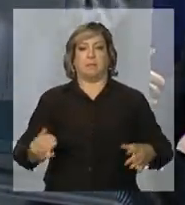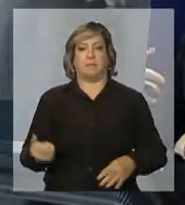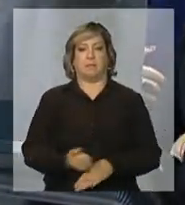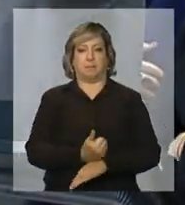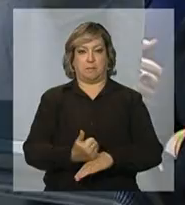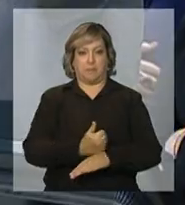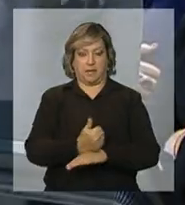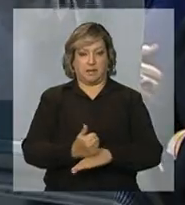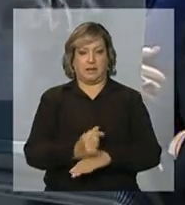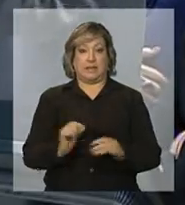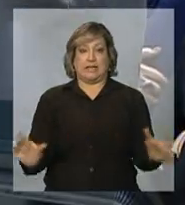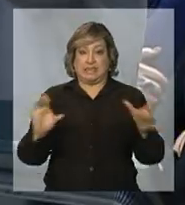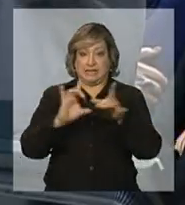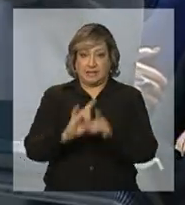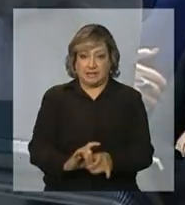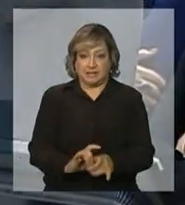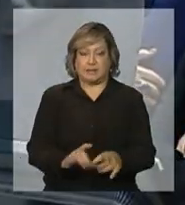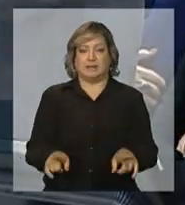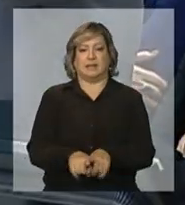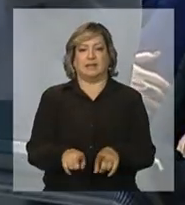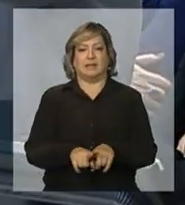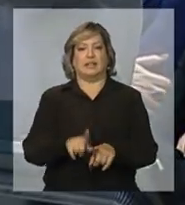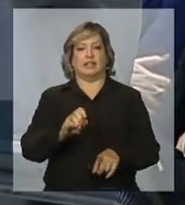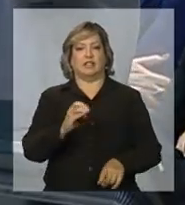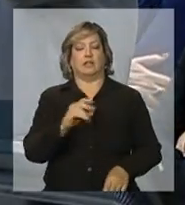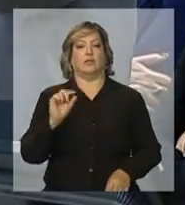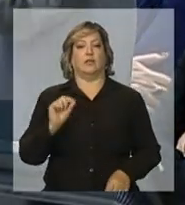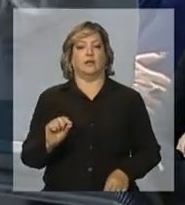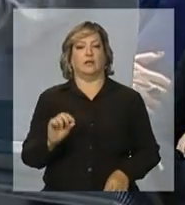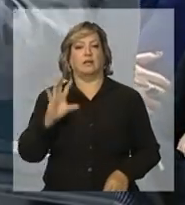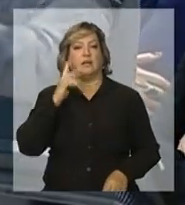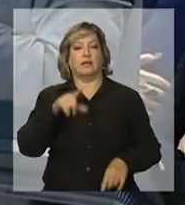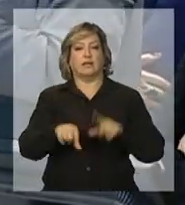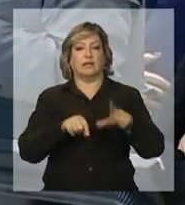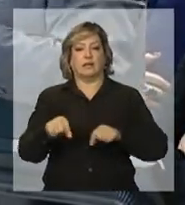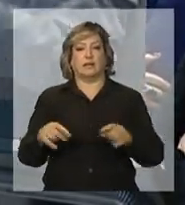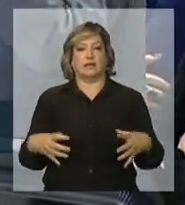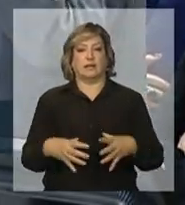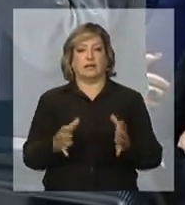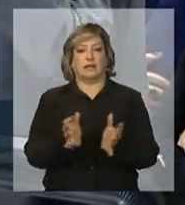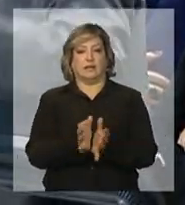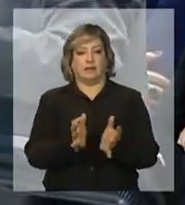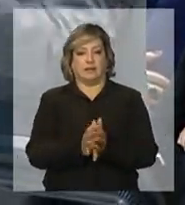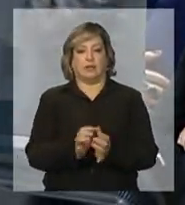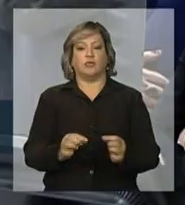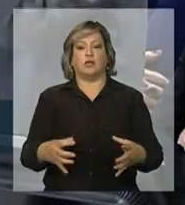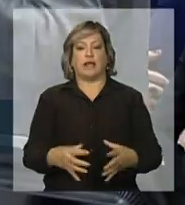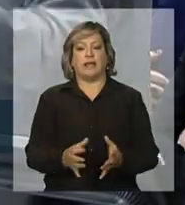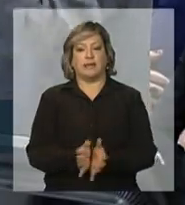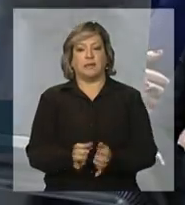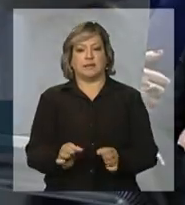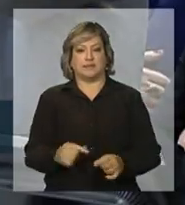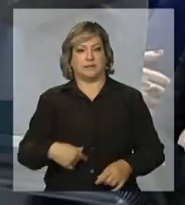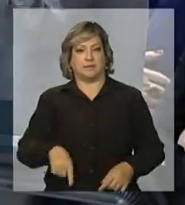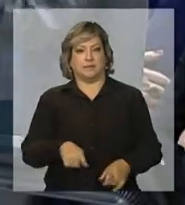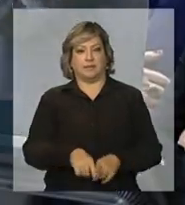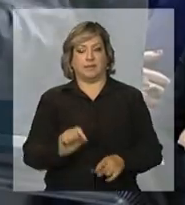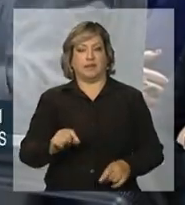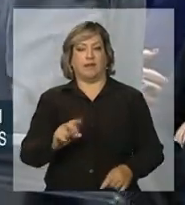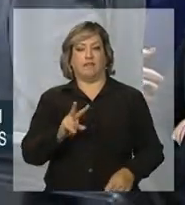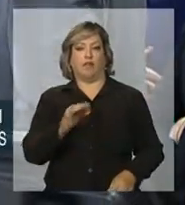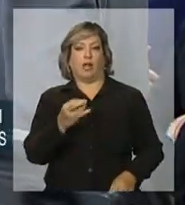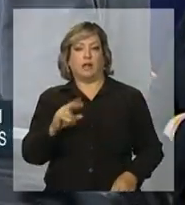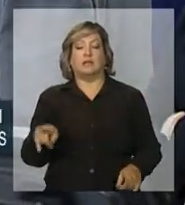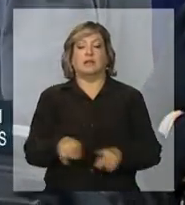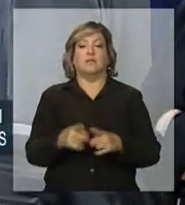premissas: integração e gestão, definindo-se com equipamentos de modernidade a melhor forma de combate à violência e ao